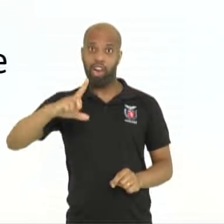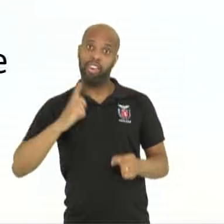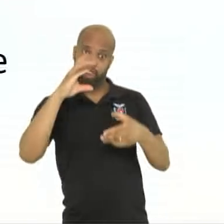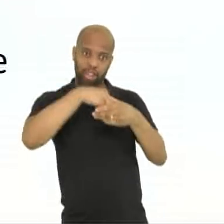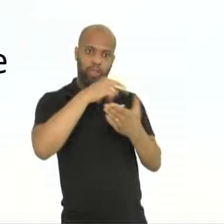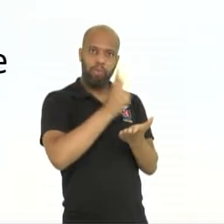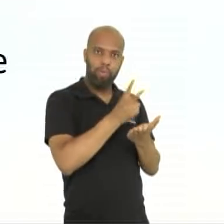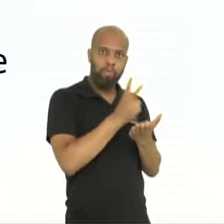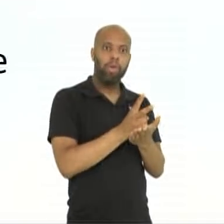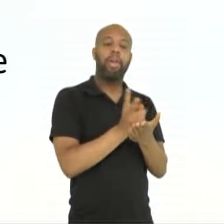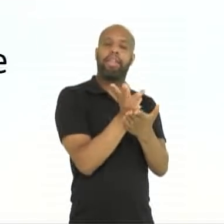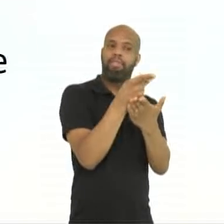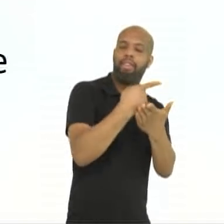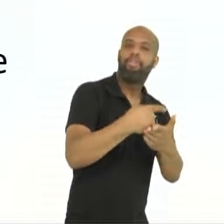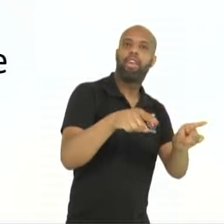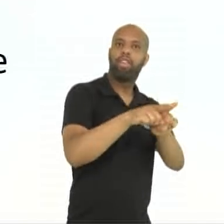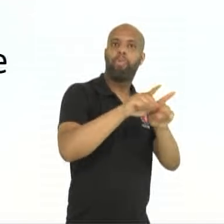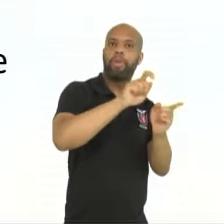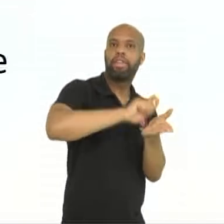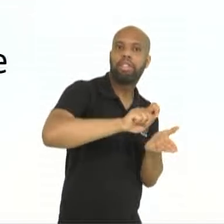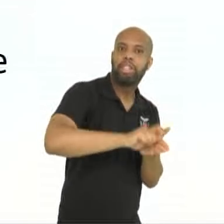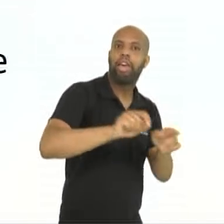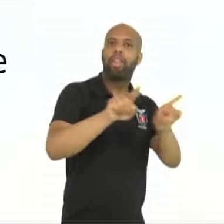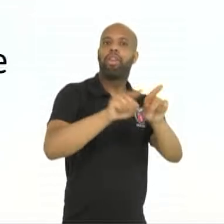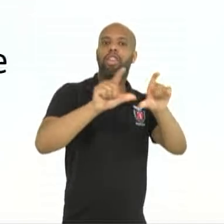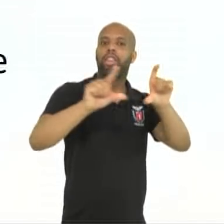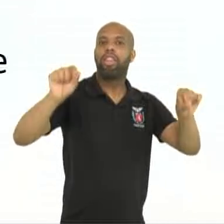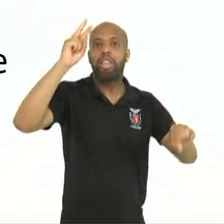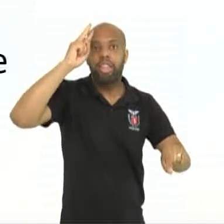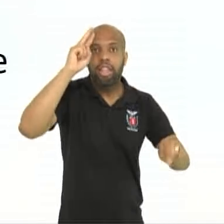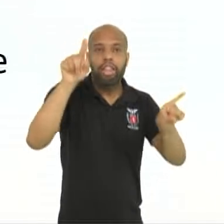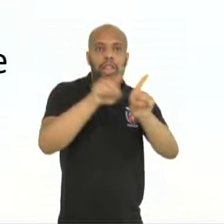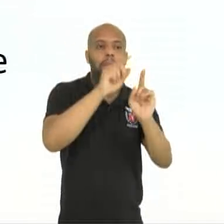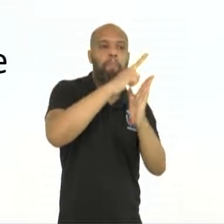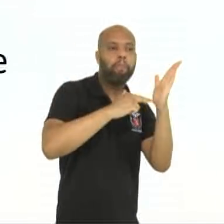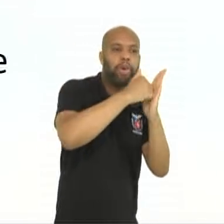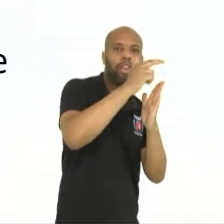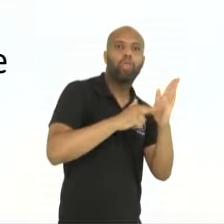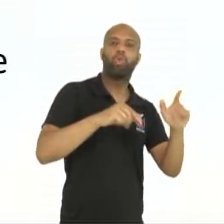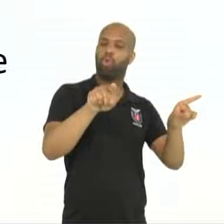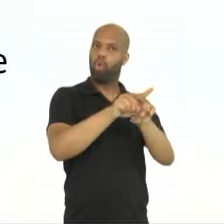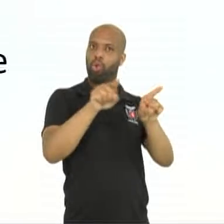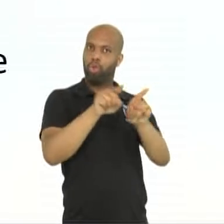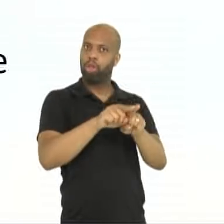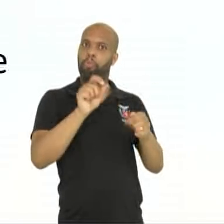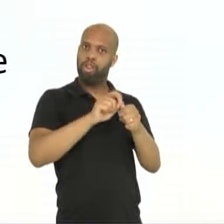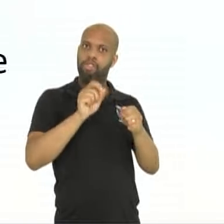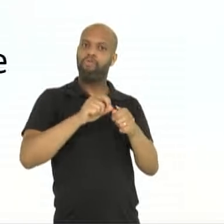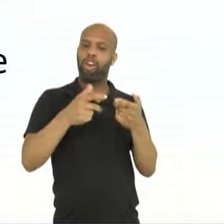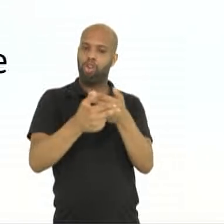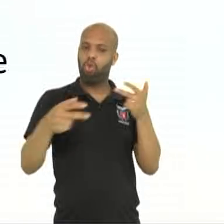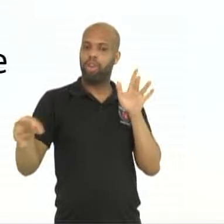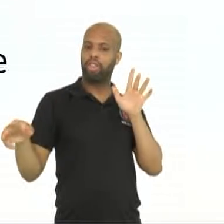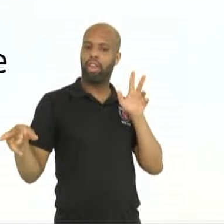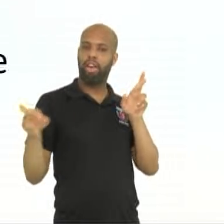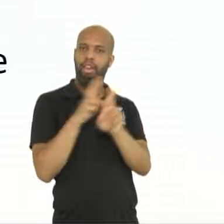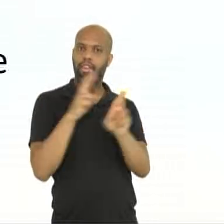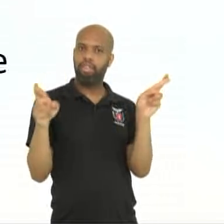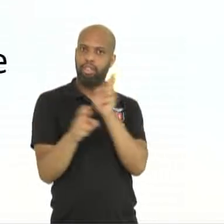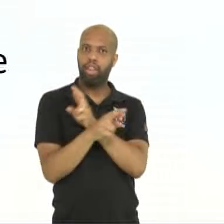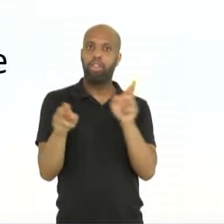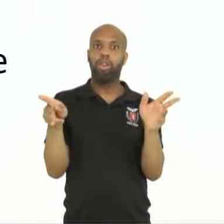cartunista, desenhista, jornalista, chargista, pintor e dramaturgo. Na literatura infantil, a grande